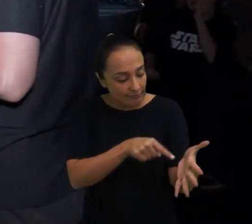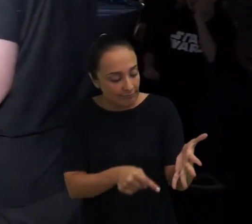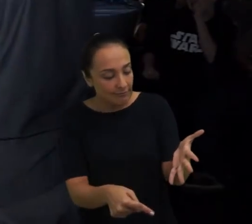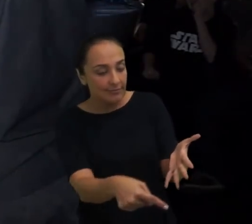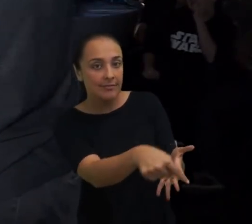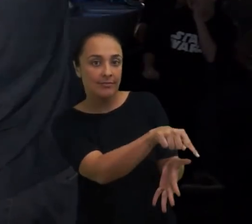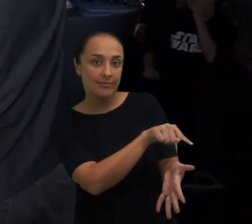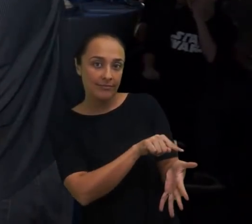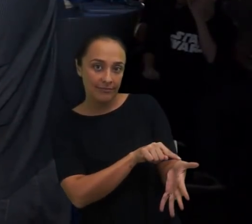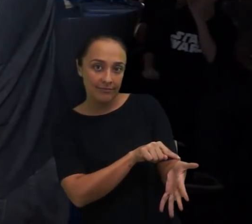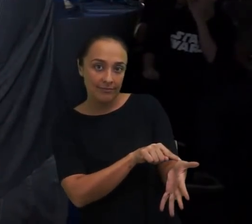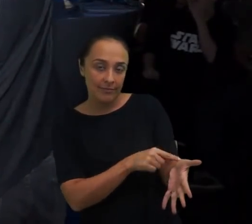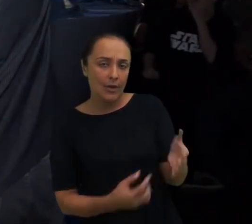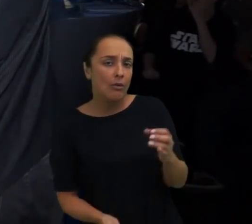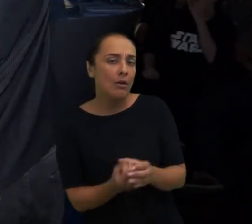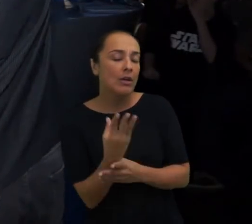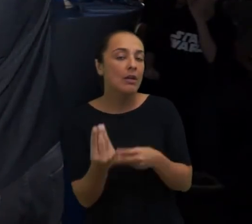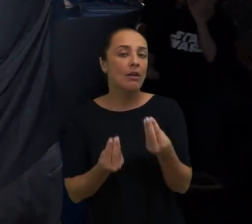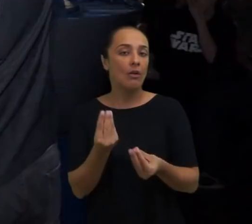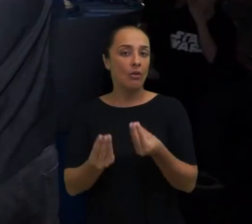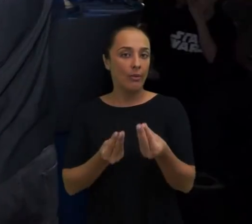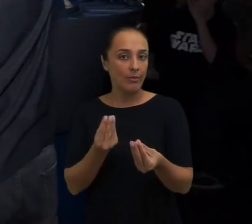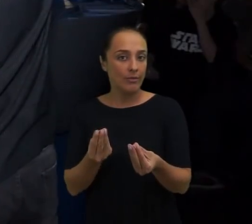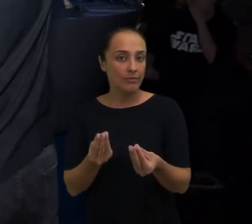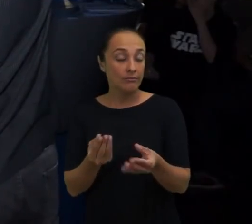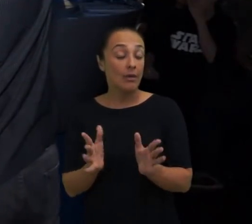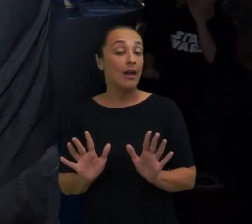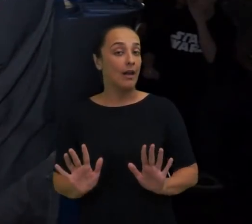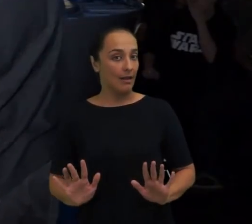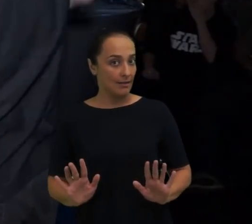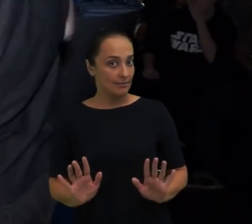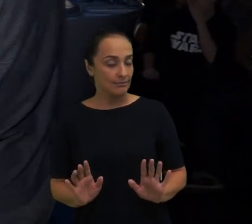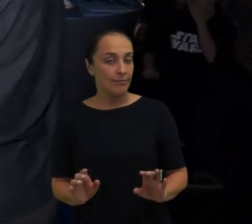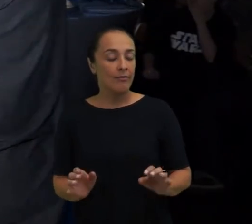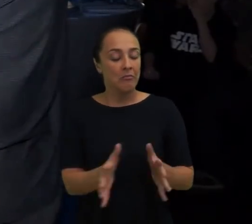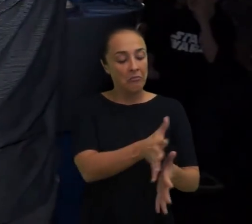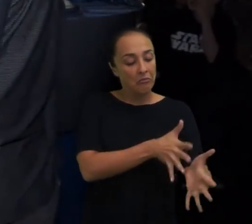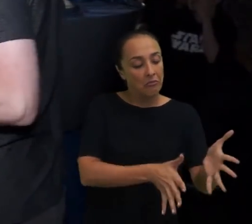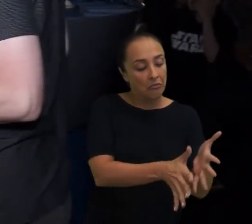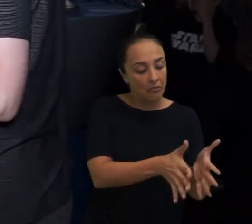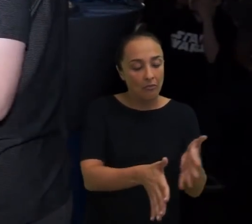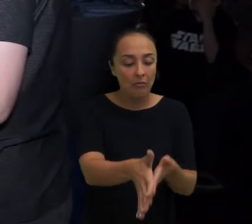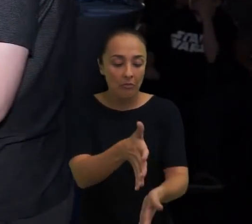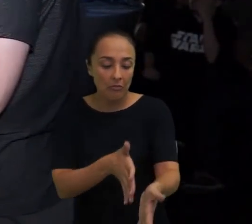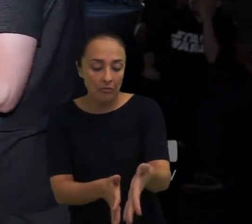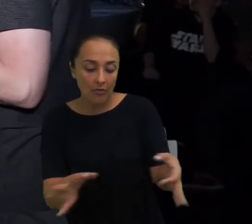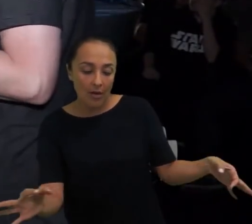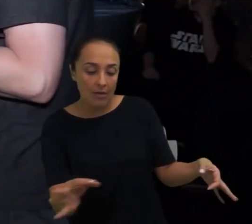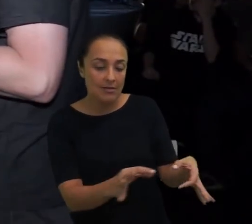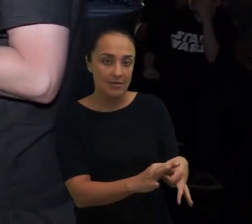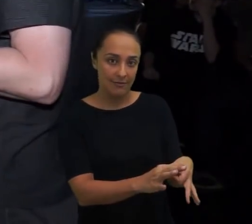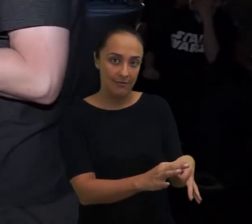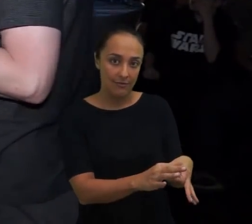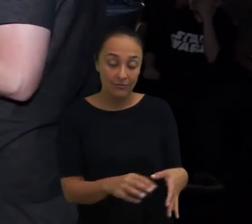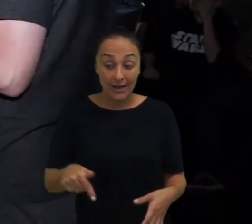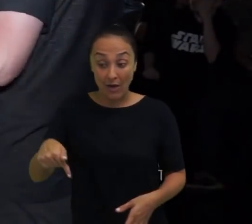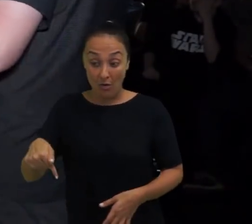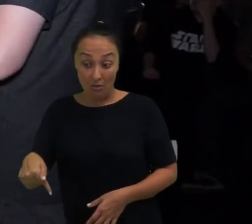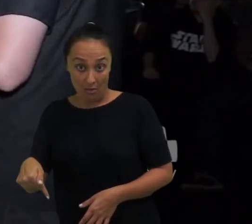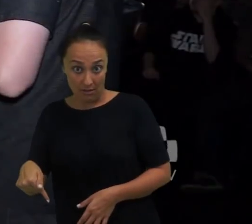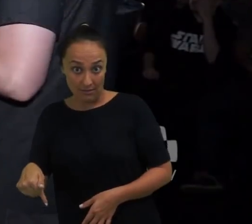quasar. Tá? Porém, alguns desses filamentos, se eu olhar a velocidade desses